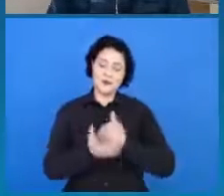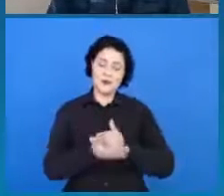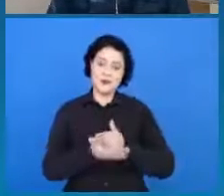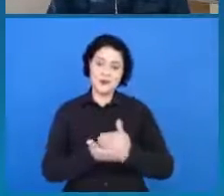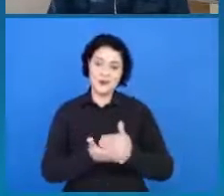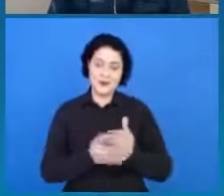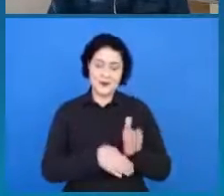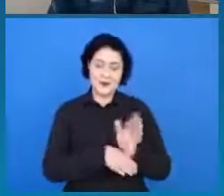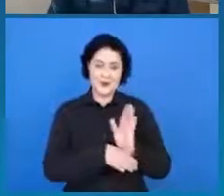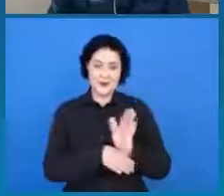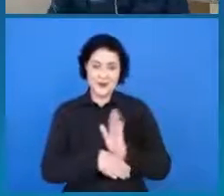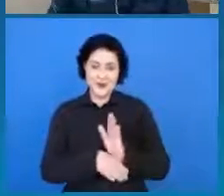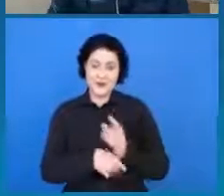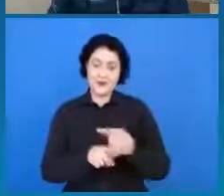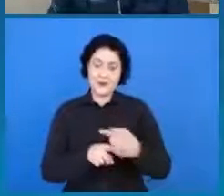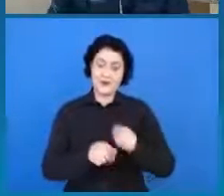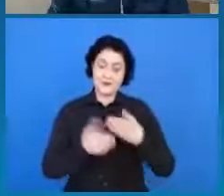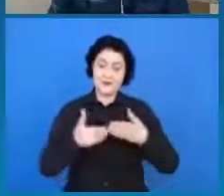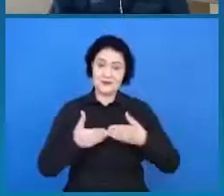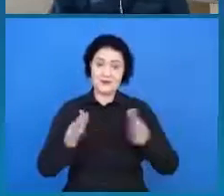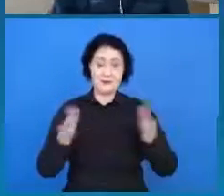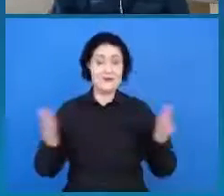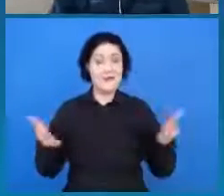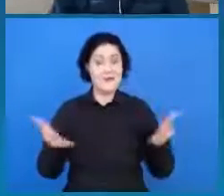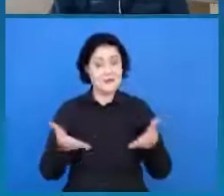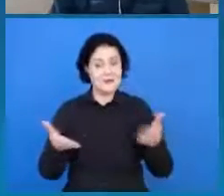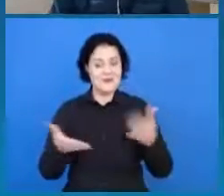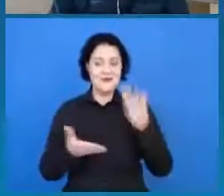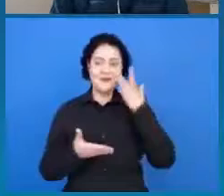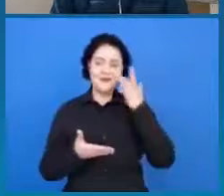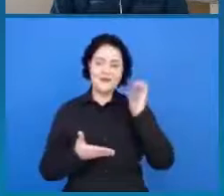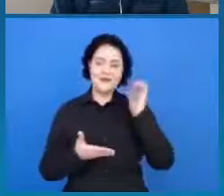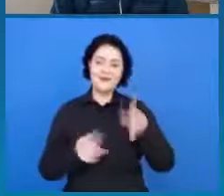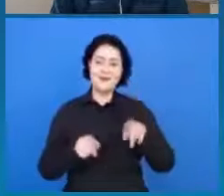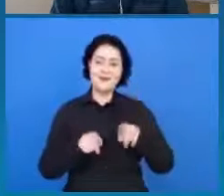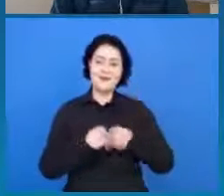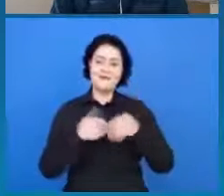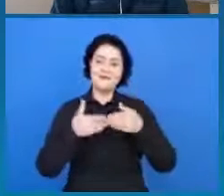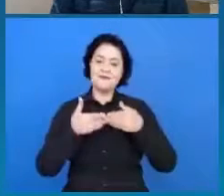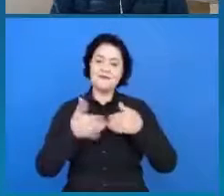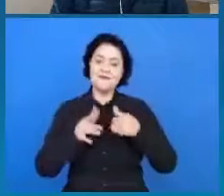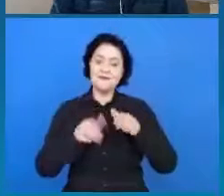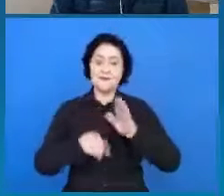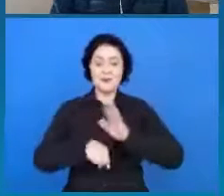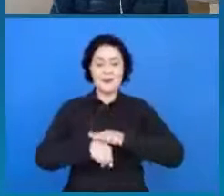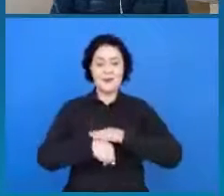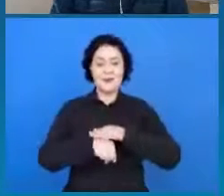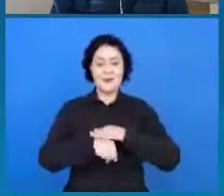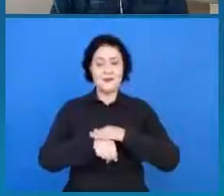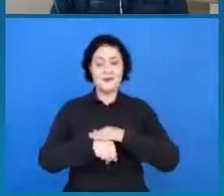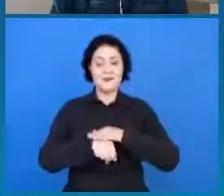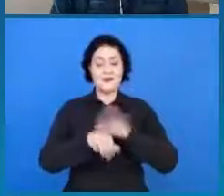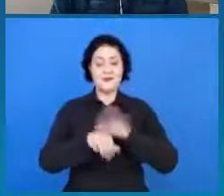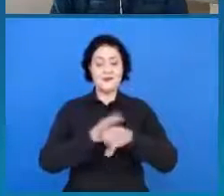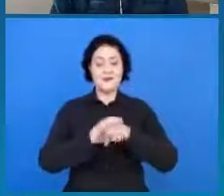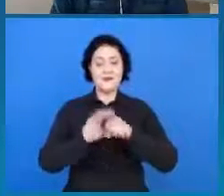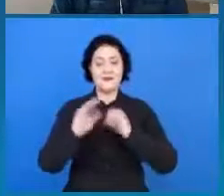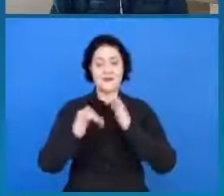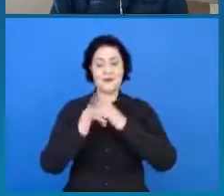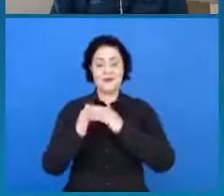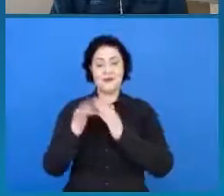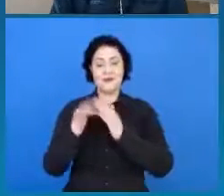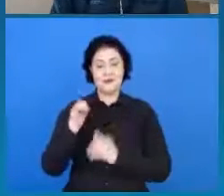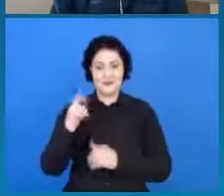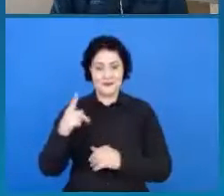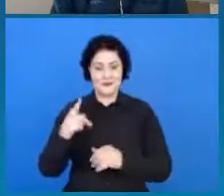no começo desse filme que está sendo lançado hoje e que a partir de amanhã como a Malena falou está no momento que está no canal certo que é o